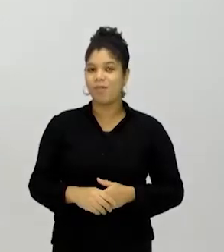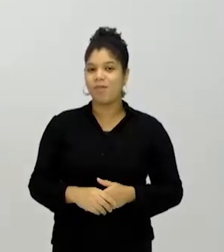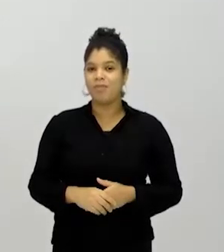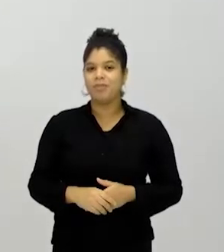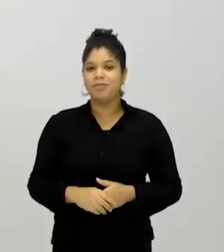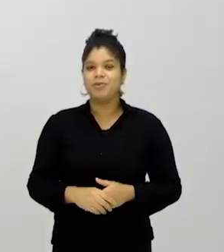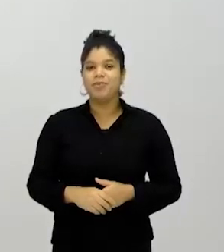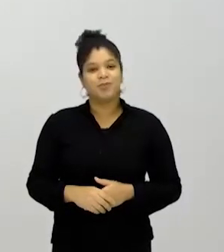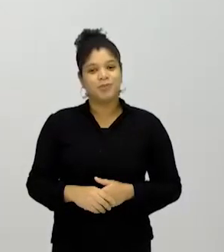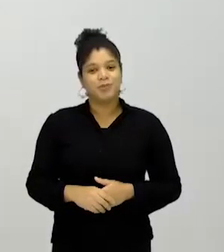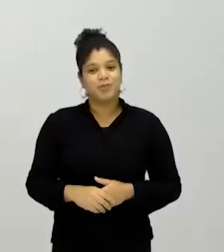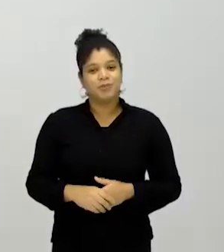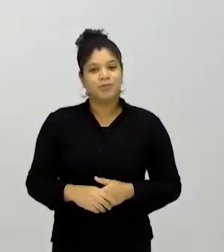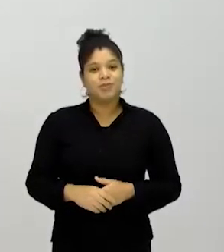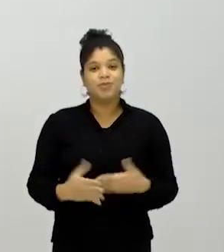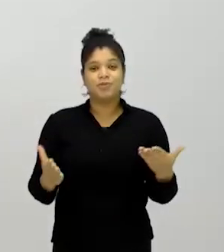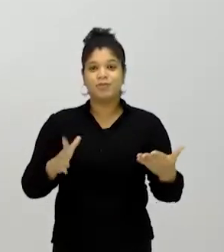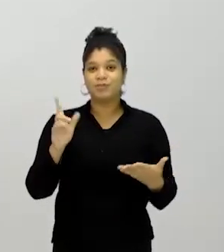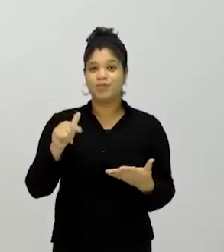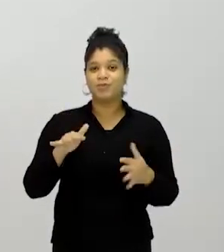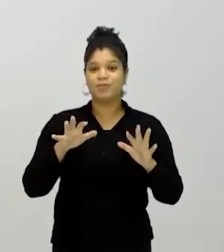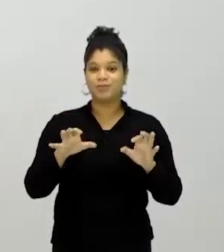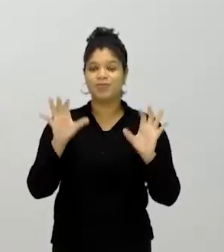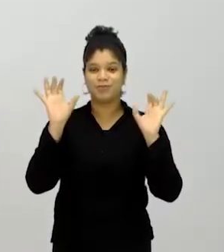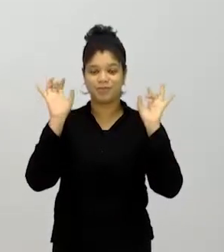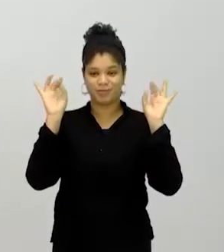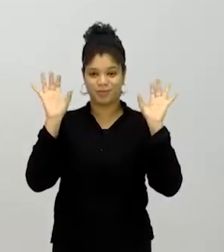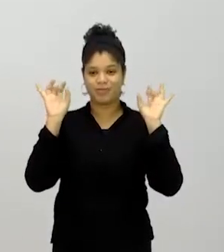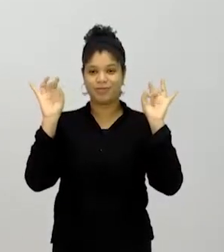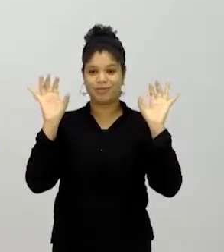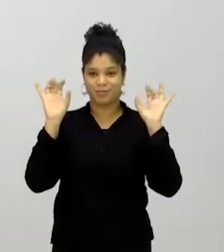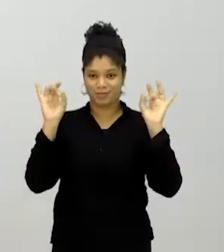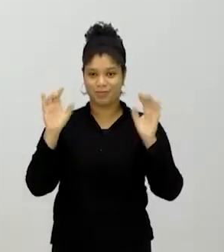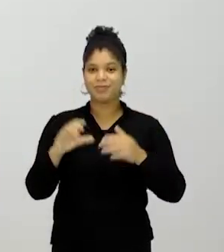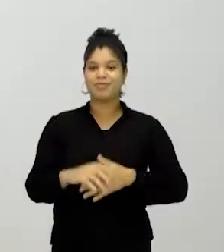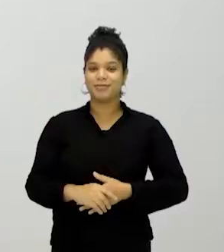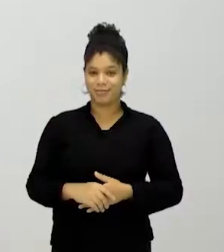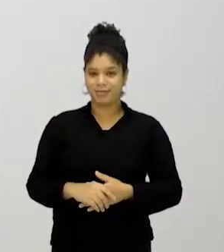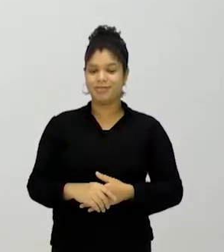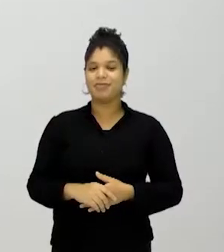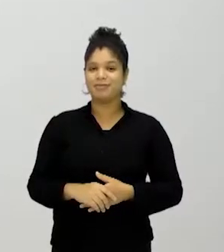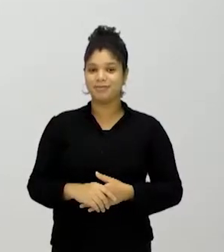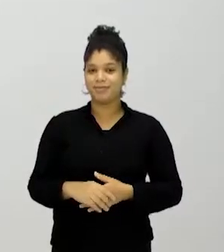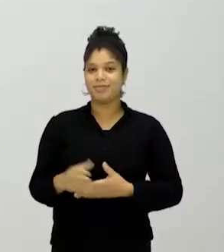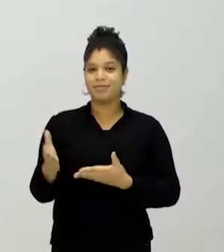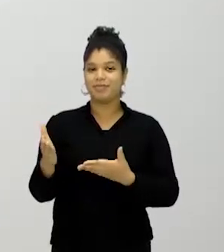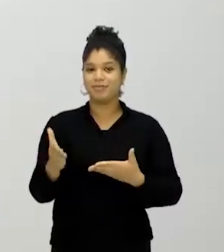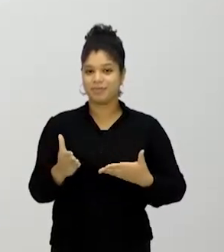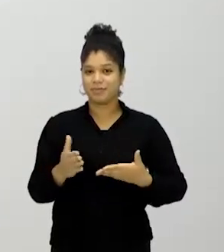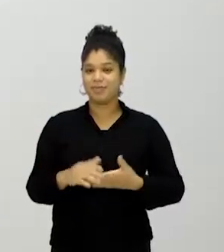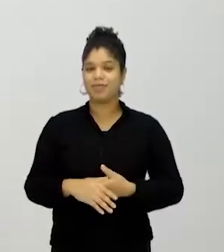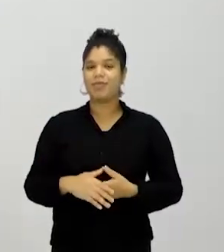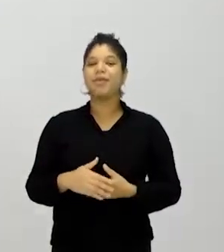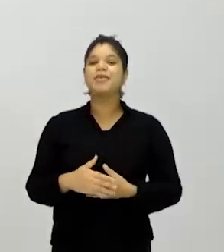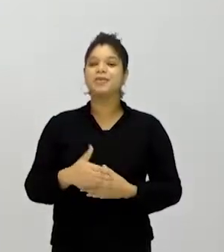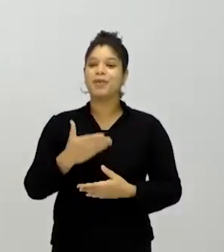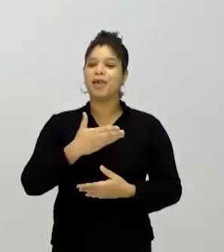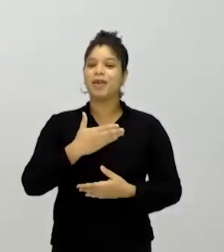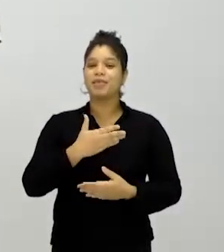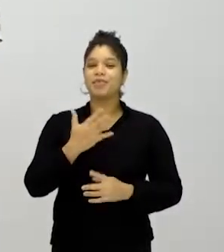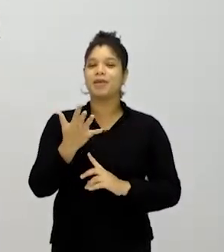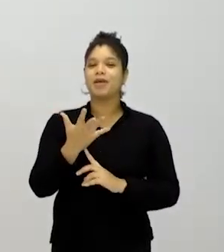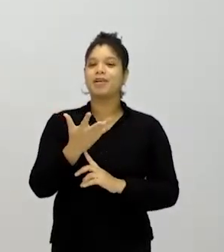nós teremos um momento muito especial, estaremos recebendo ele, o nosso grande amigo, nosso grande